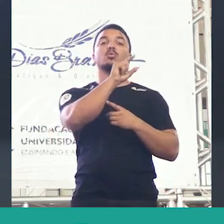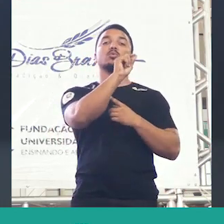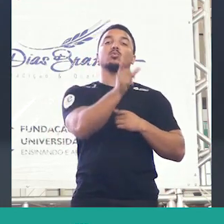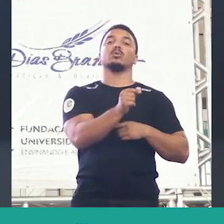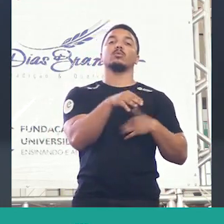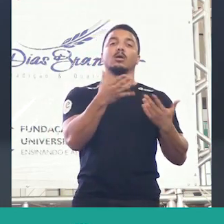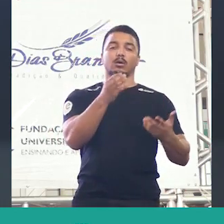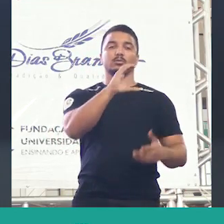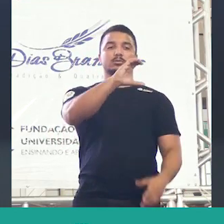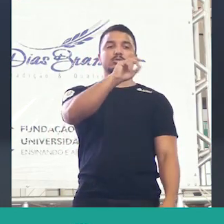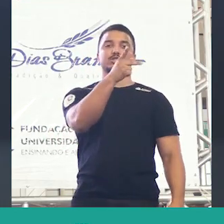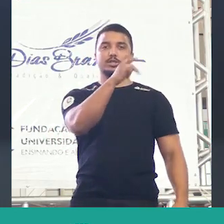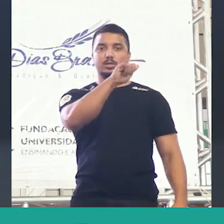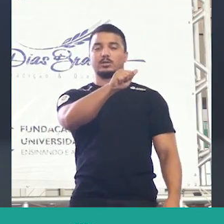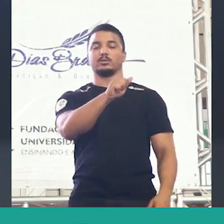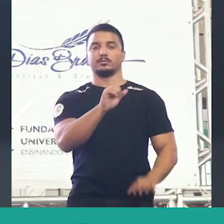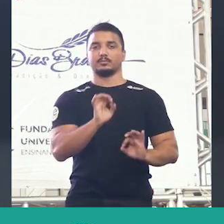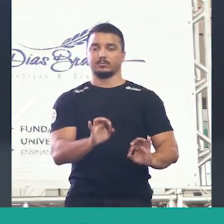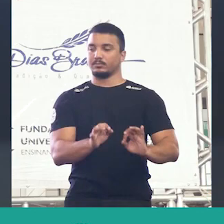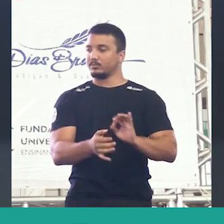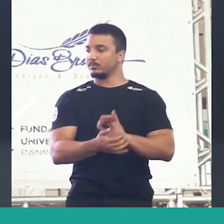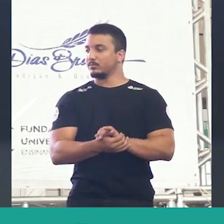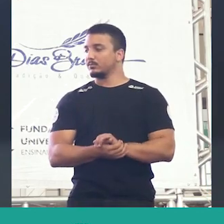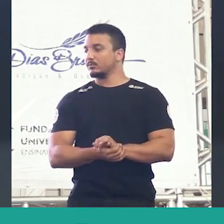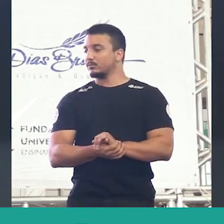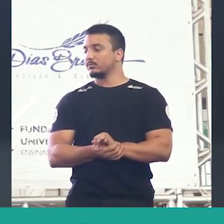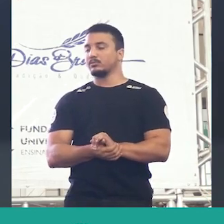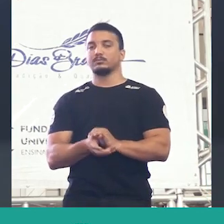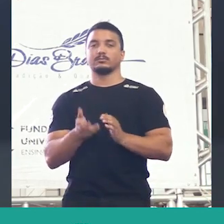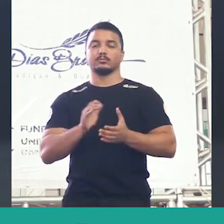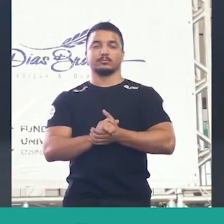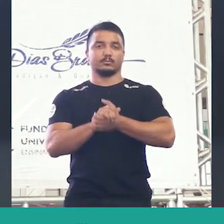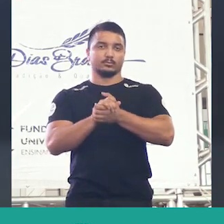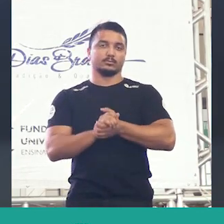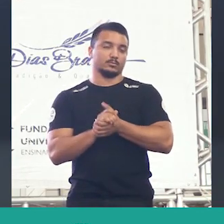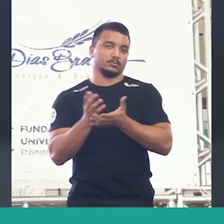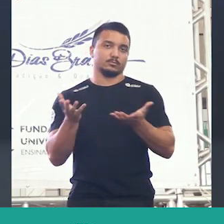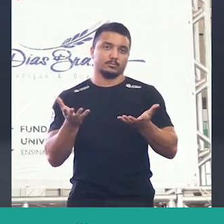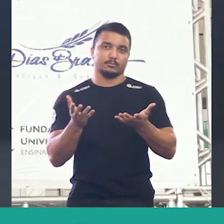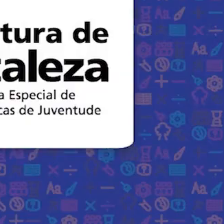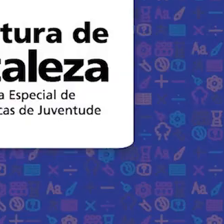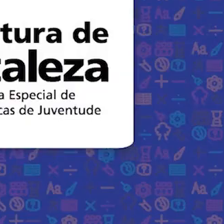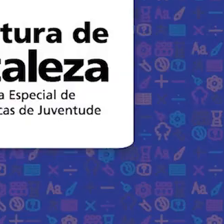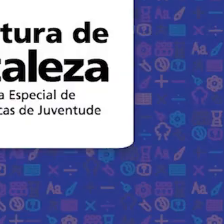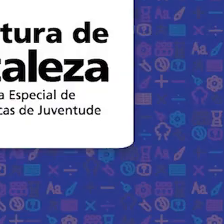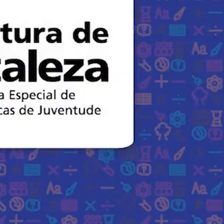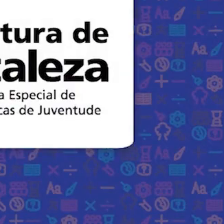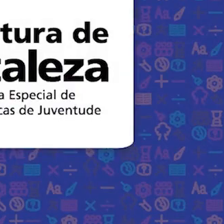É a lua cheia. Beleza? Foi um prazer, pessoal.